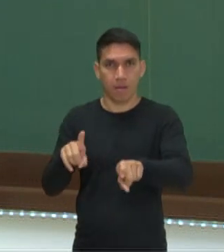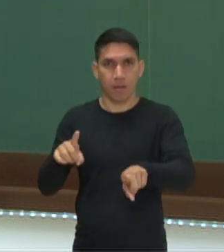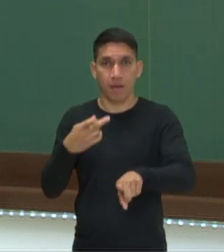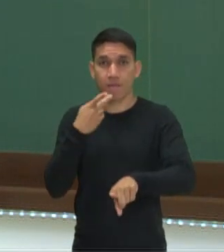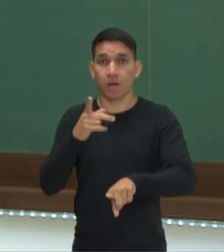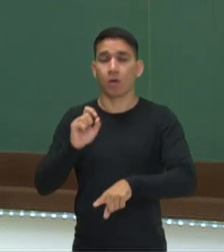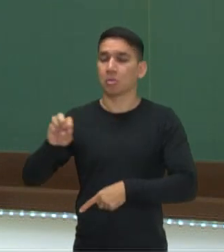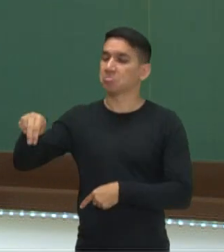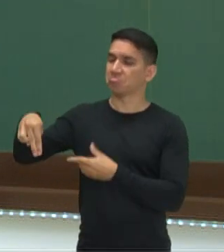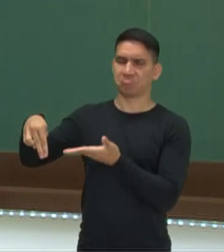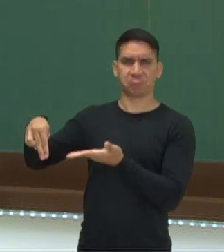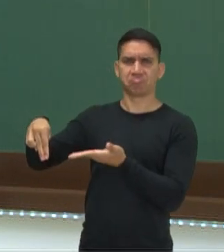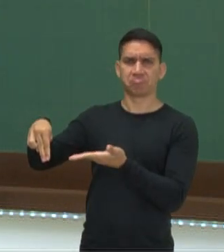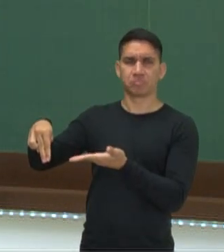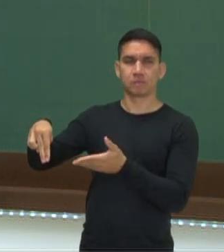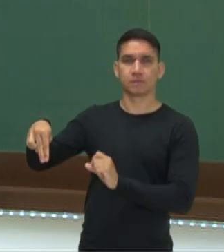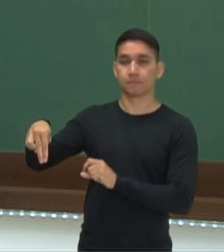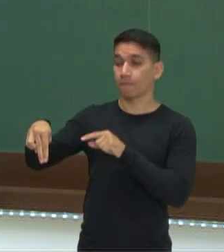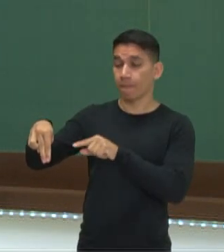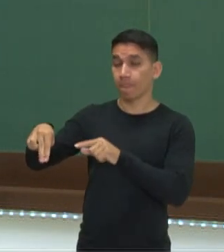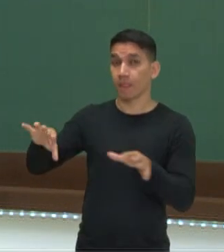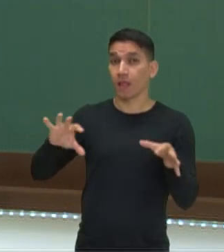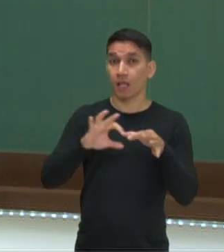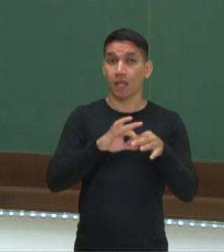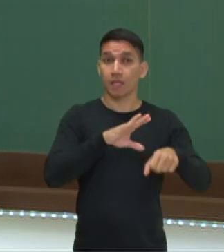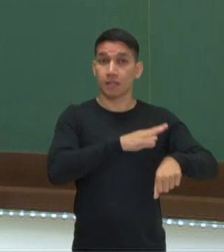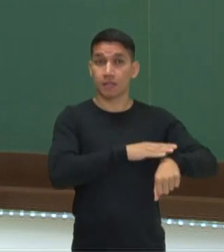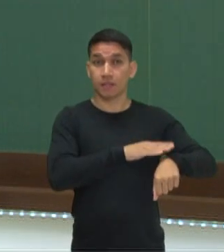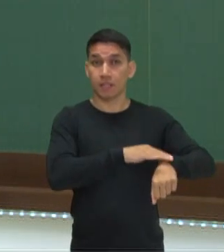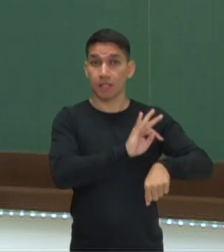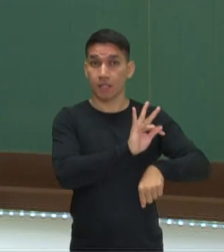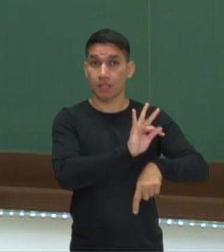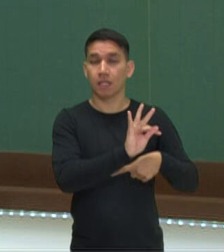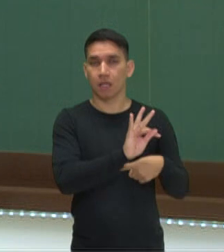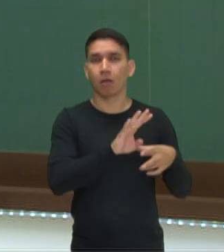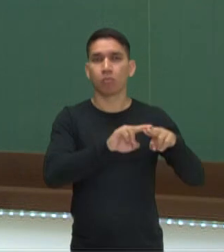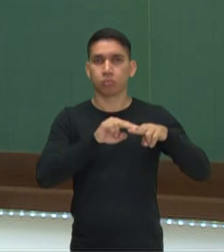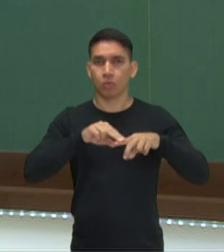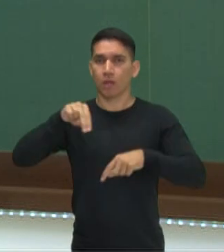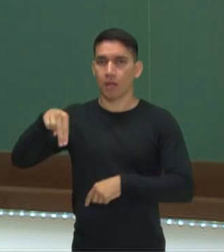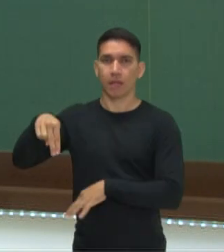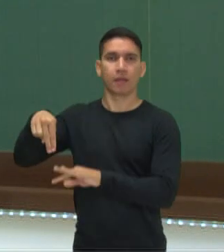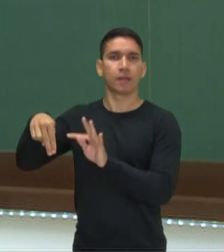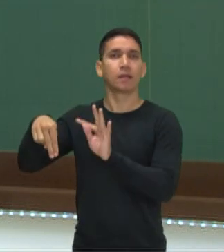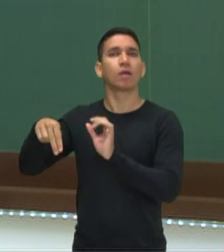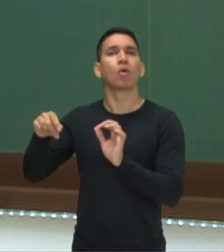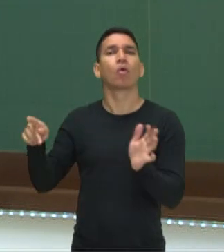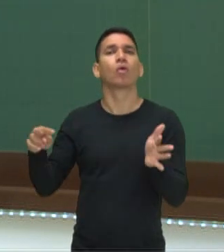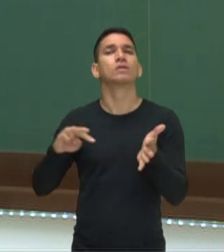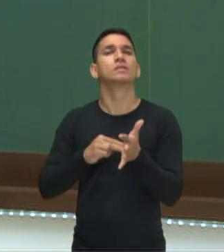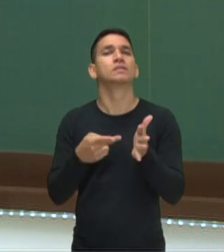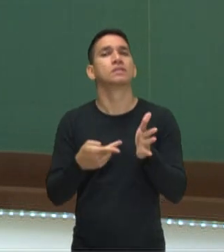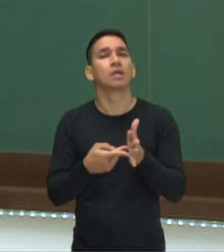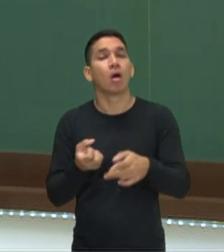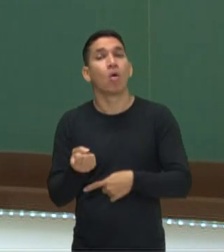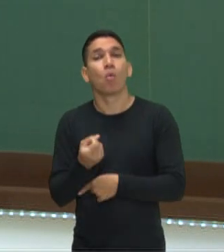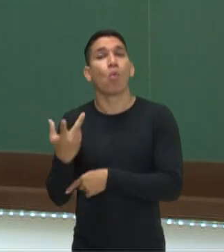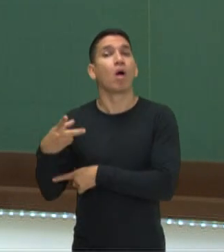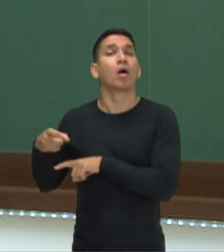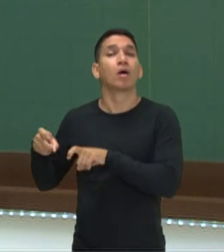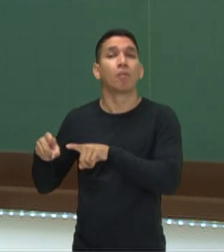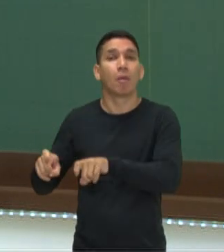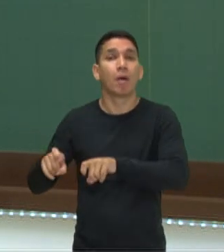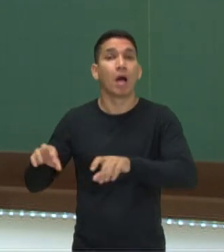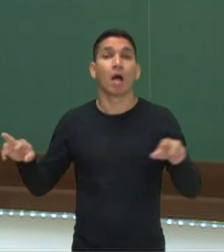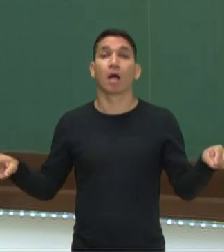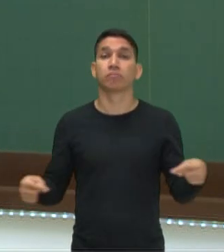chamar de N, número de bactérias, em função do tempo. Então, N de T significa número de bactérias